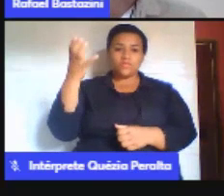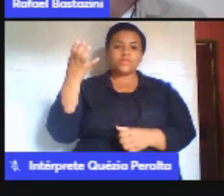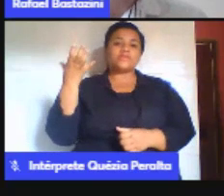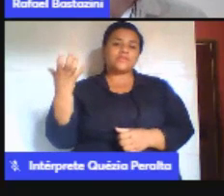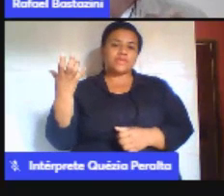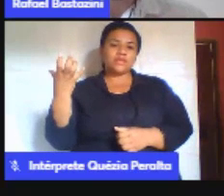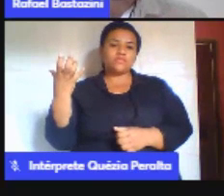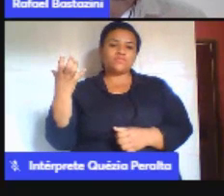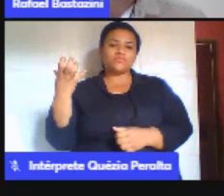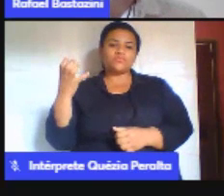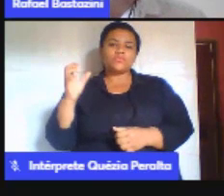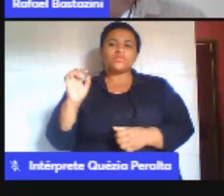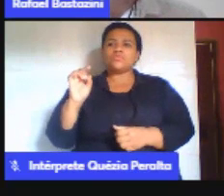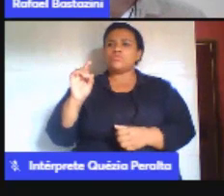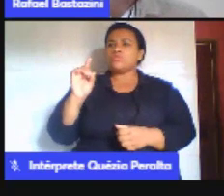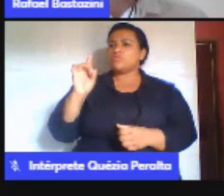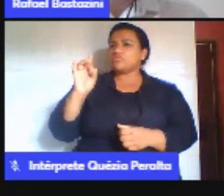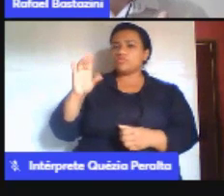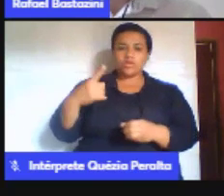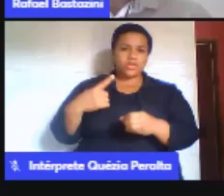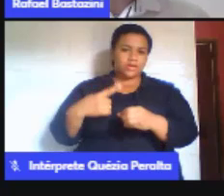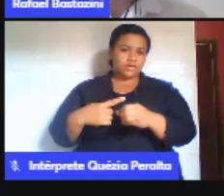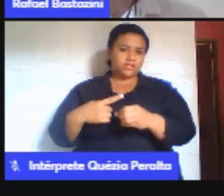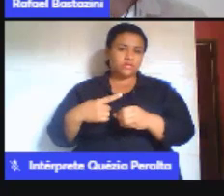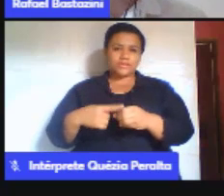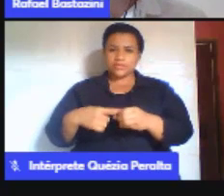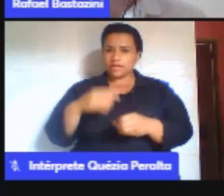Campo Grande, mas no Brasil como um todo,